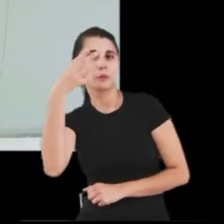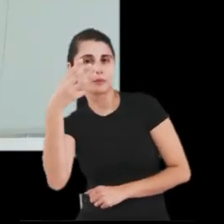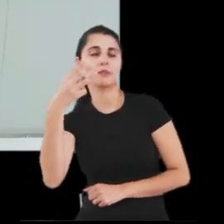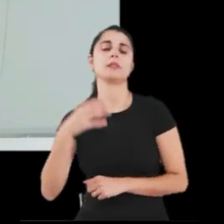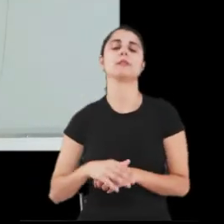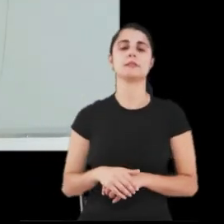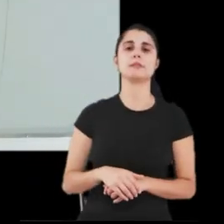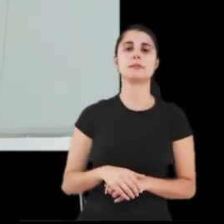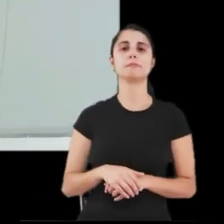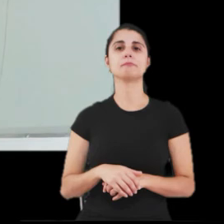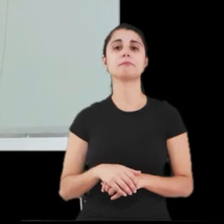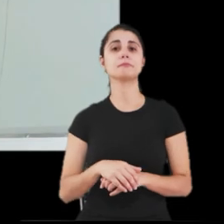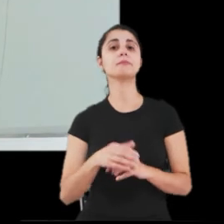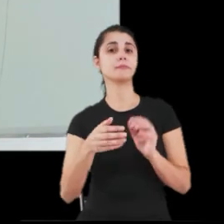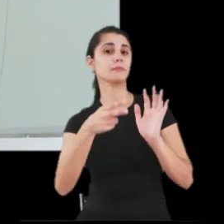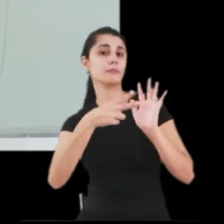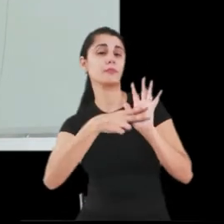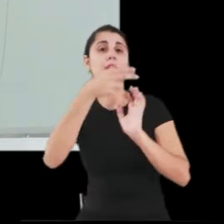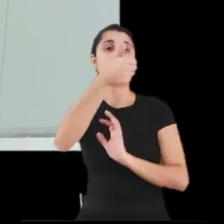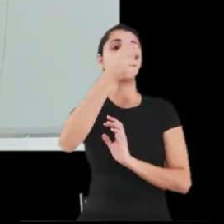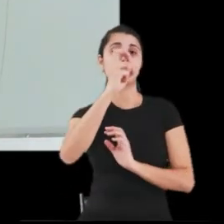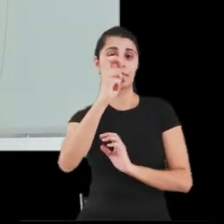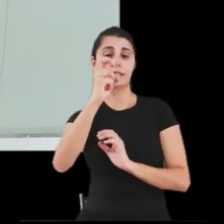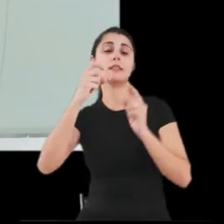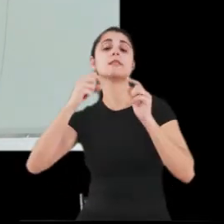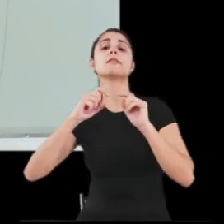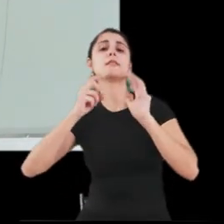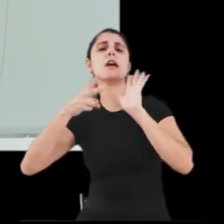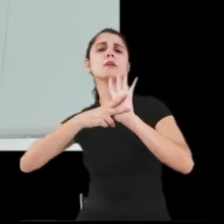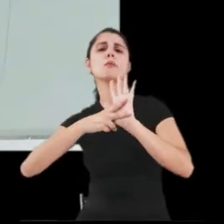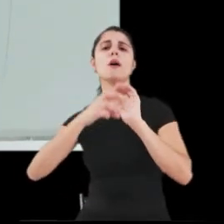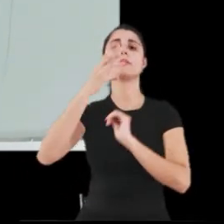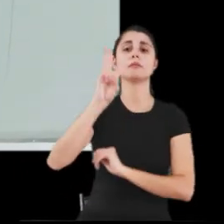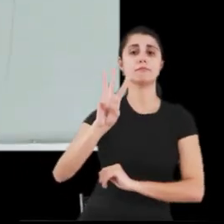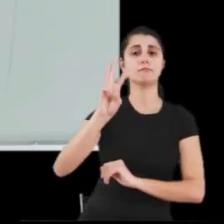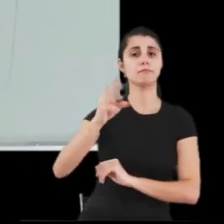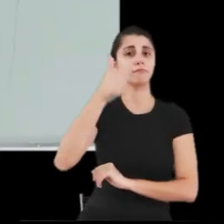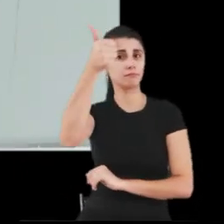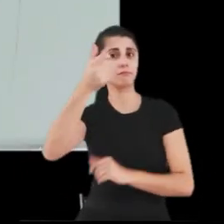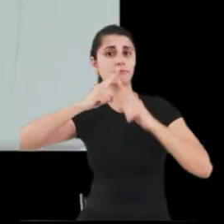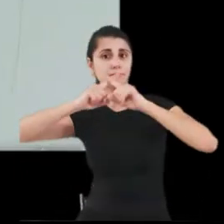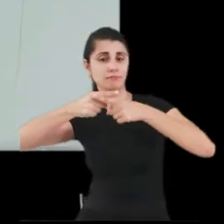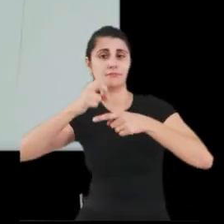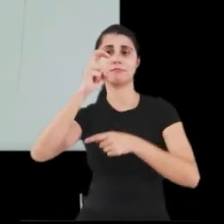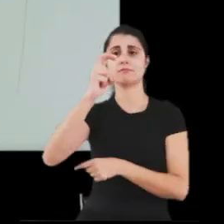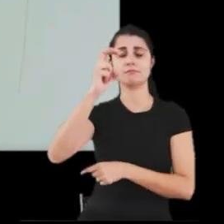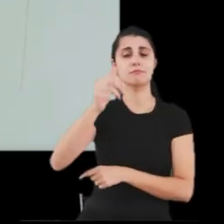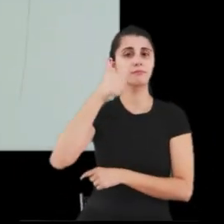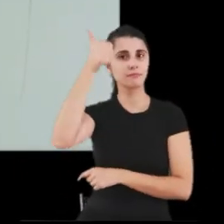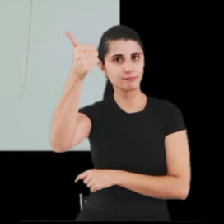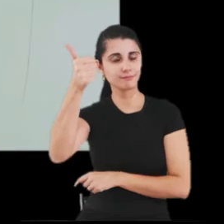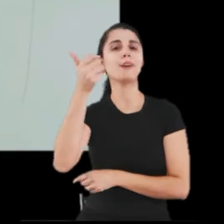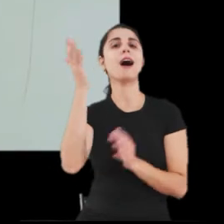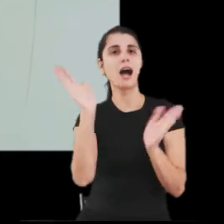1. 15 é 3 elevado a 1 vezes 5 elevado a 1. Farei o mesmo